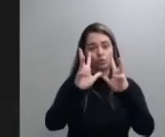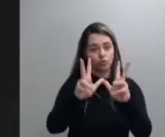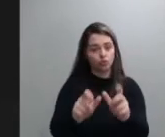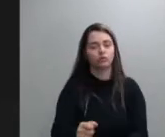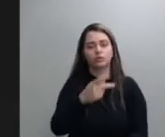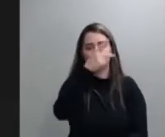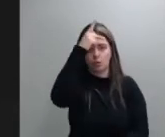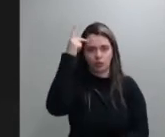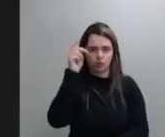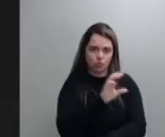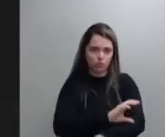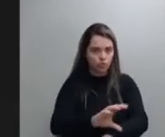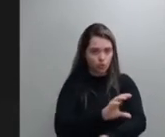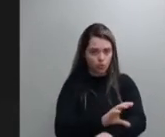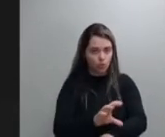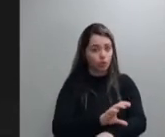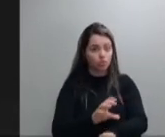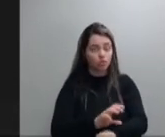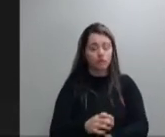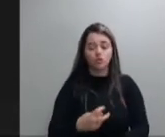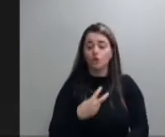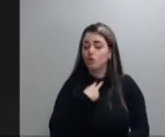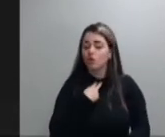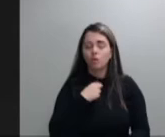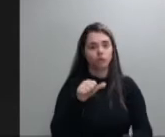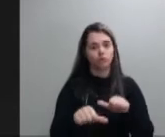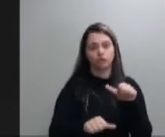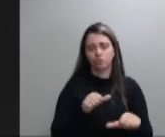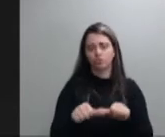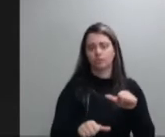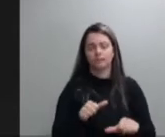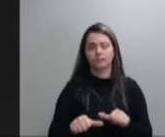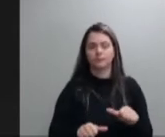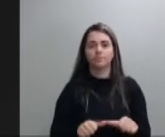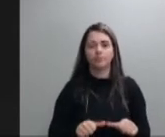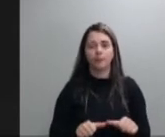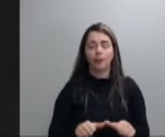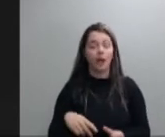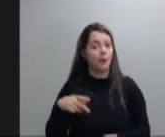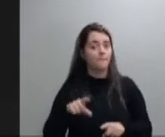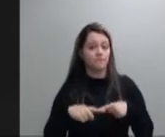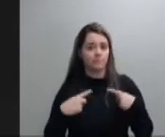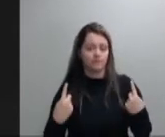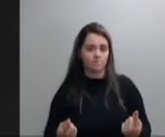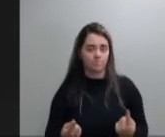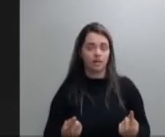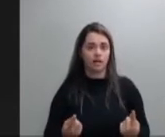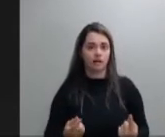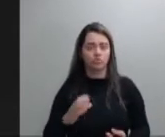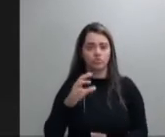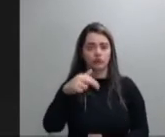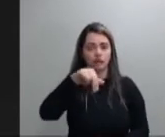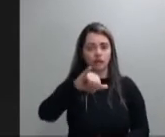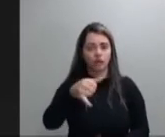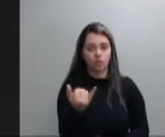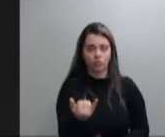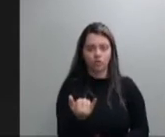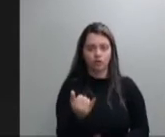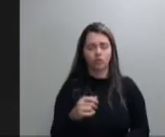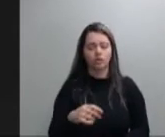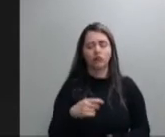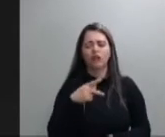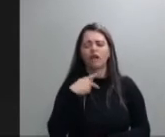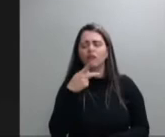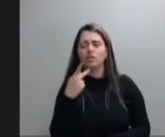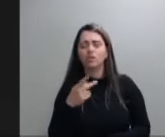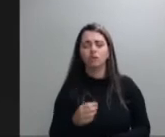ao depois alterar fosse a melhor possível mas o próprio CNJ e o próprio Supremo Tribunal Federal já disse olha eu estou